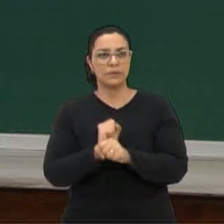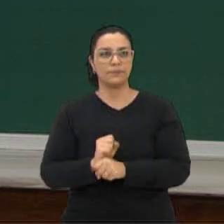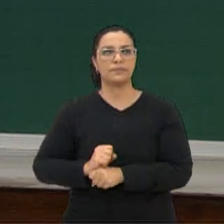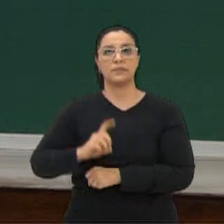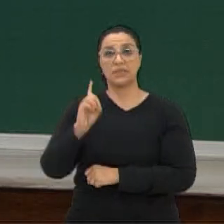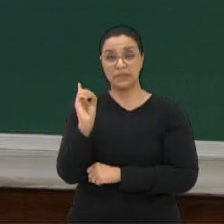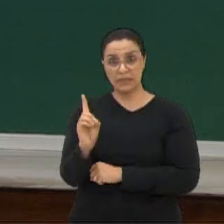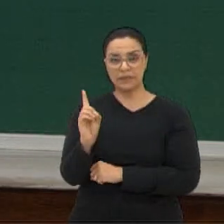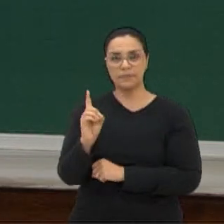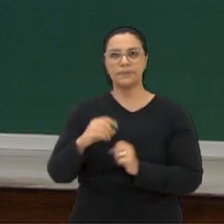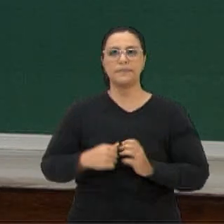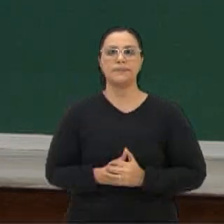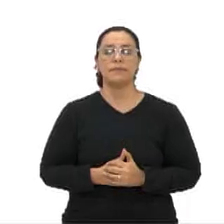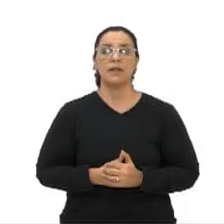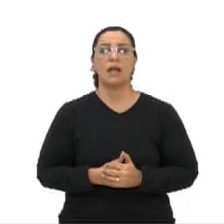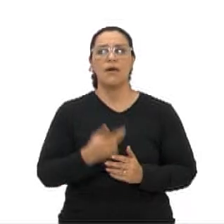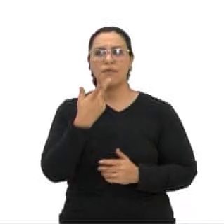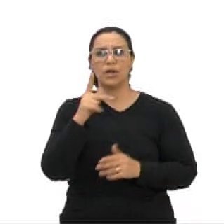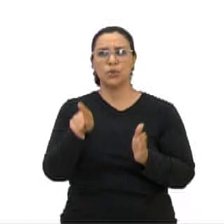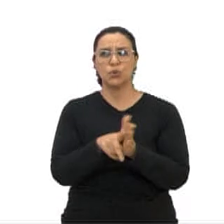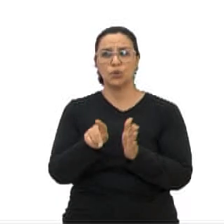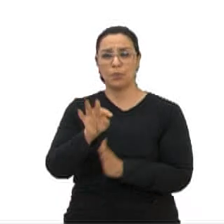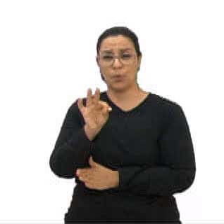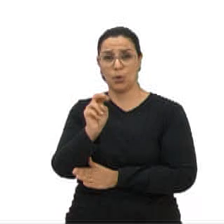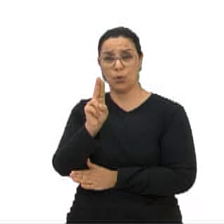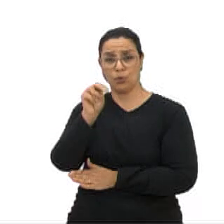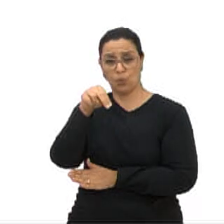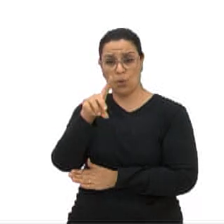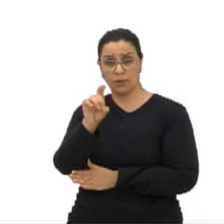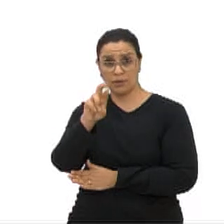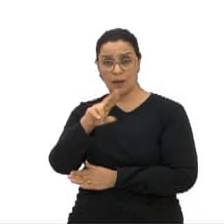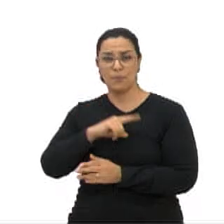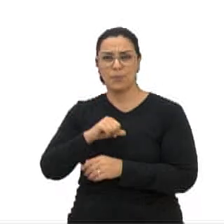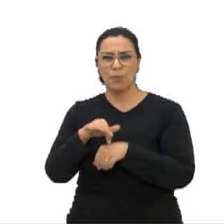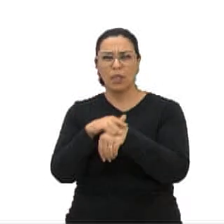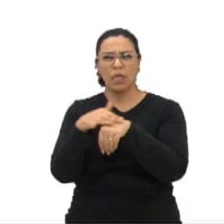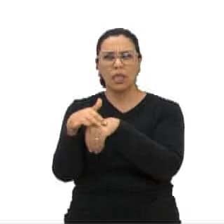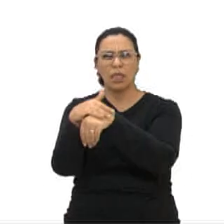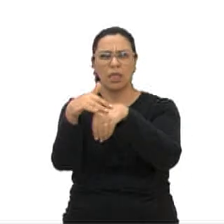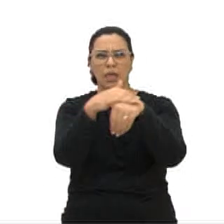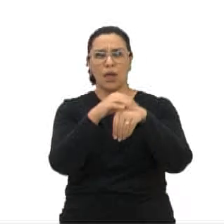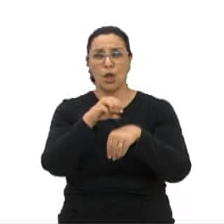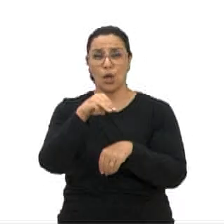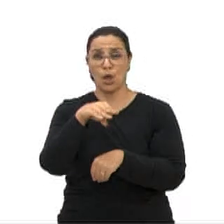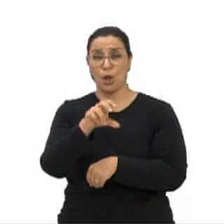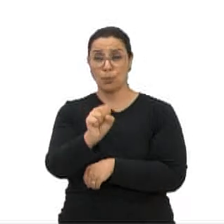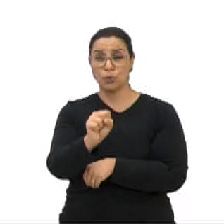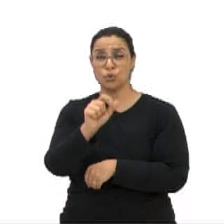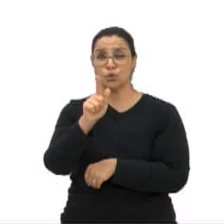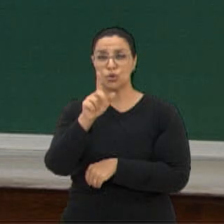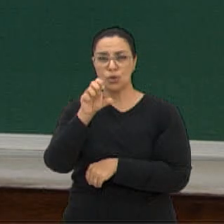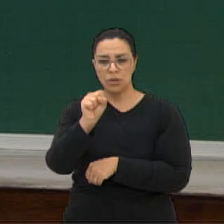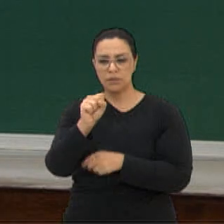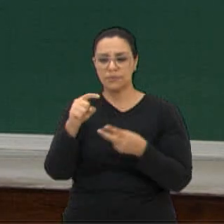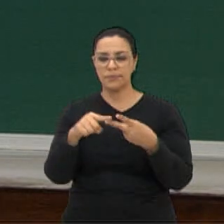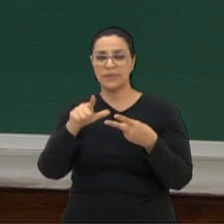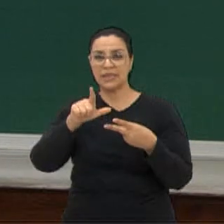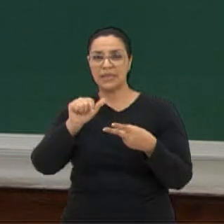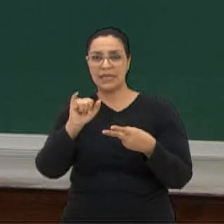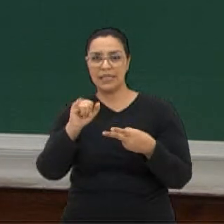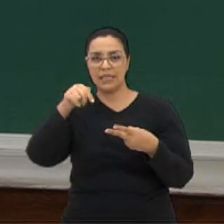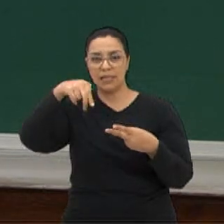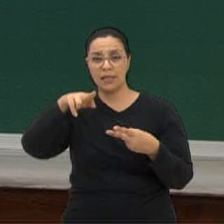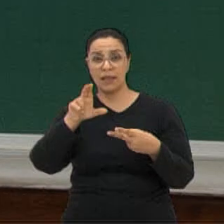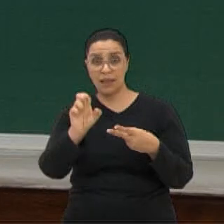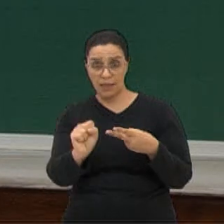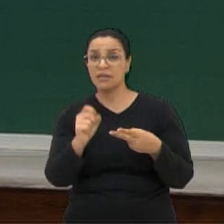próxima. Letra D. A vegetação da tundra é composta por musgos e líquens. Tá, isso está certo. É uma das características da